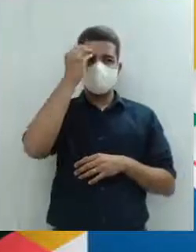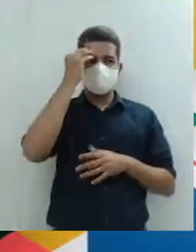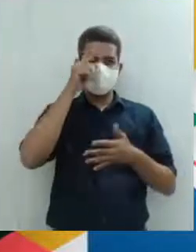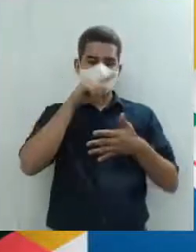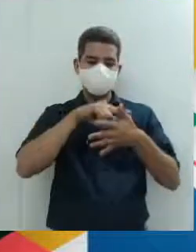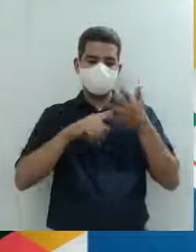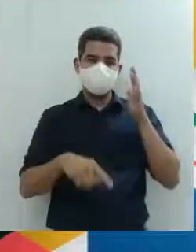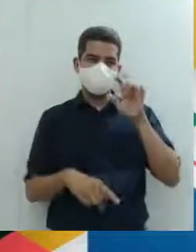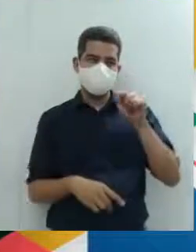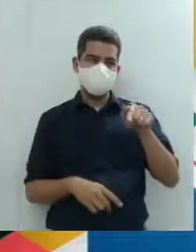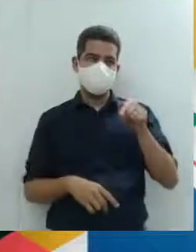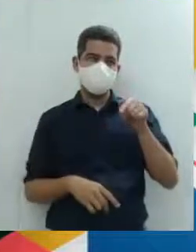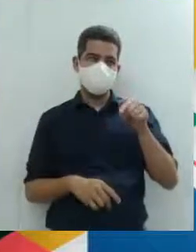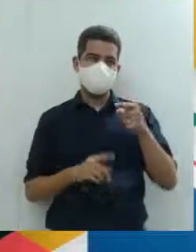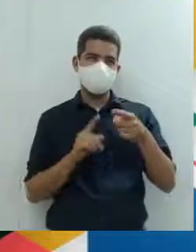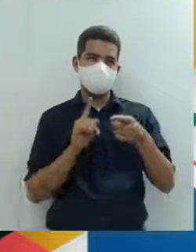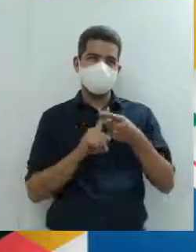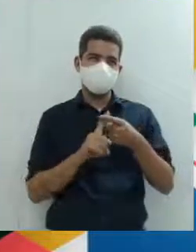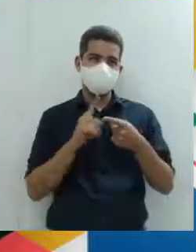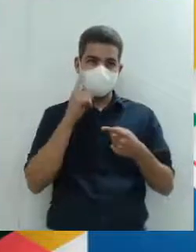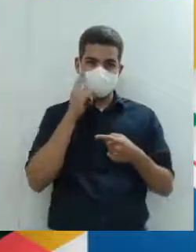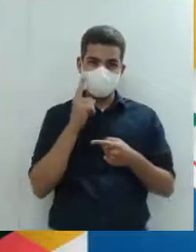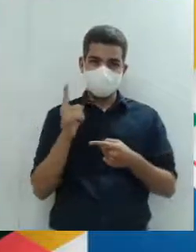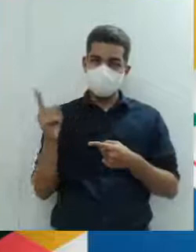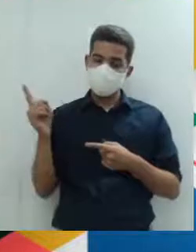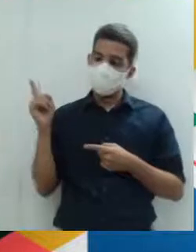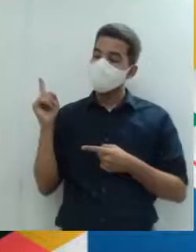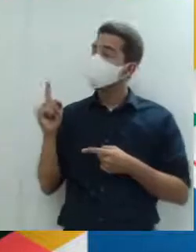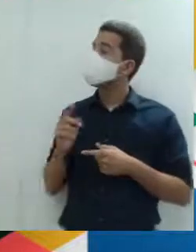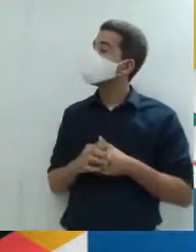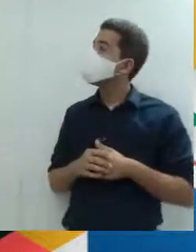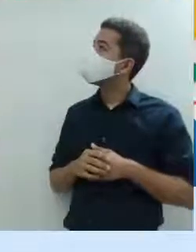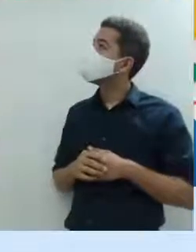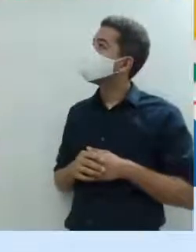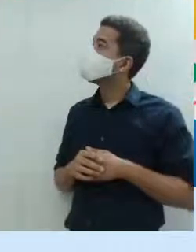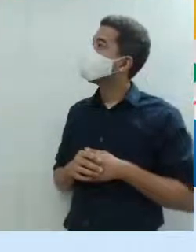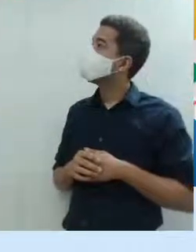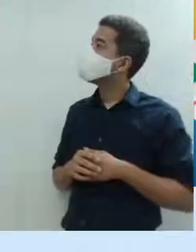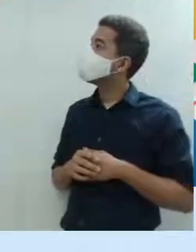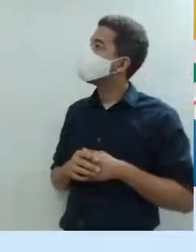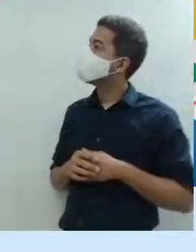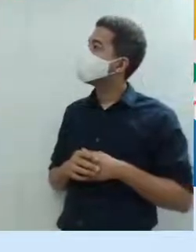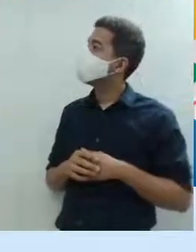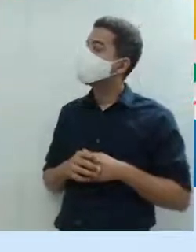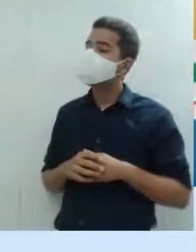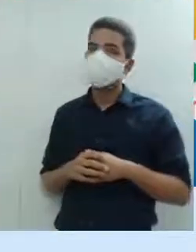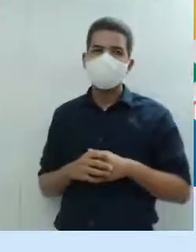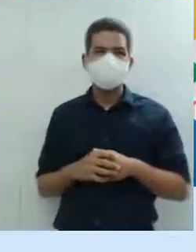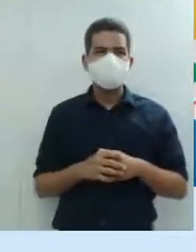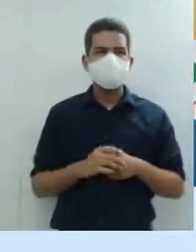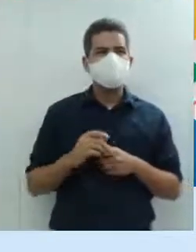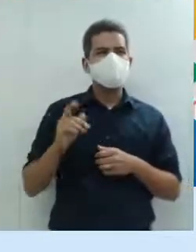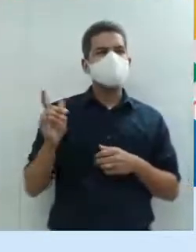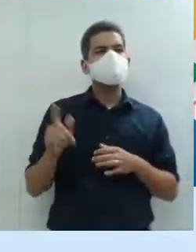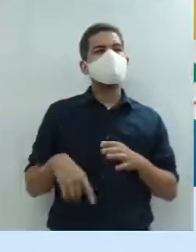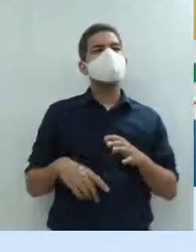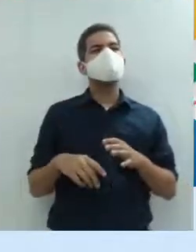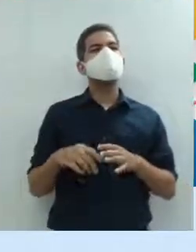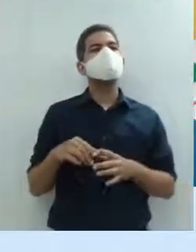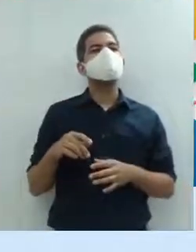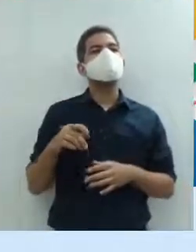7, tá? Latitude, altitude, continentalidade, também chamada de maritimidade,